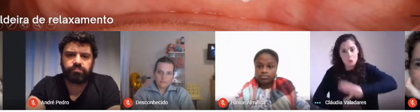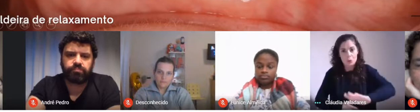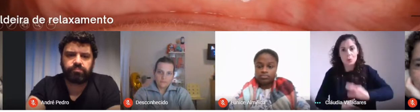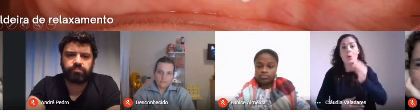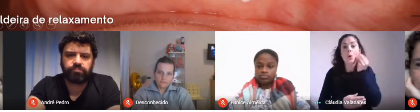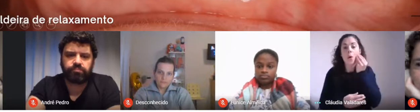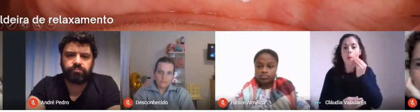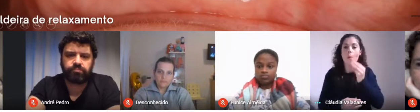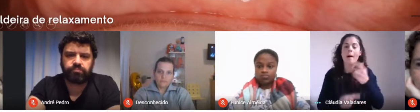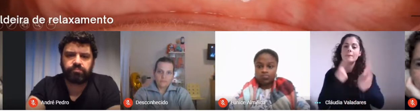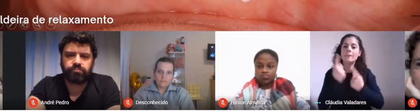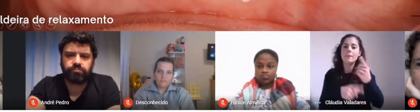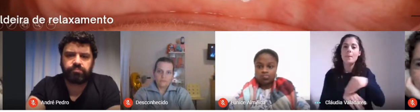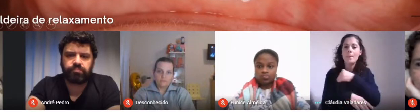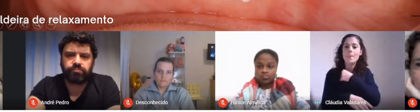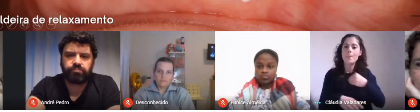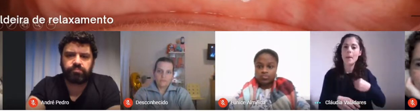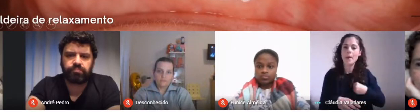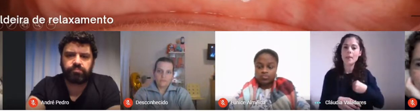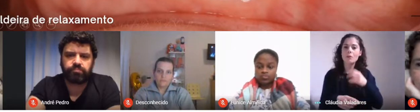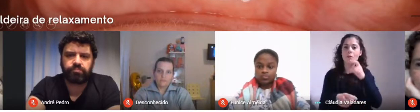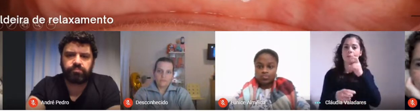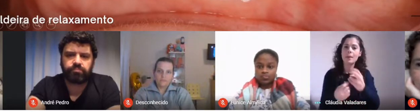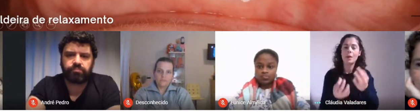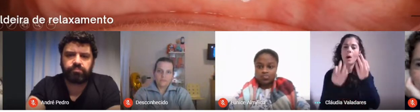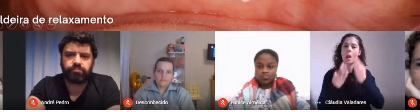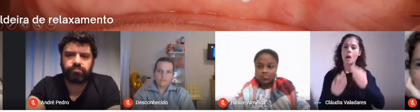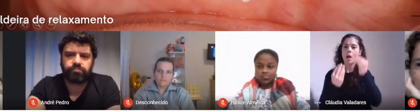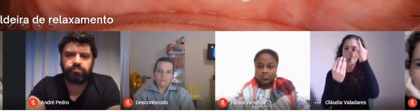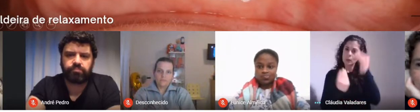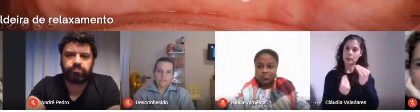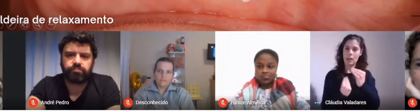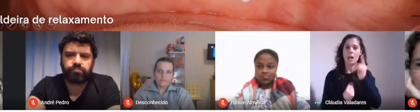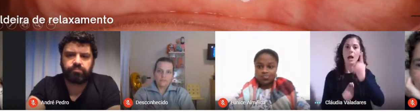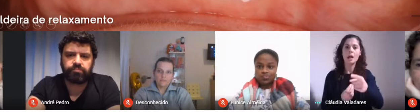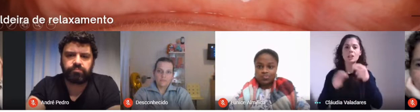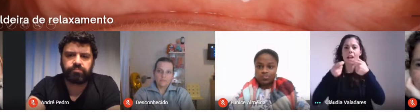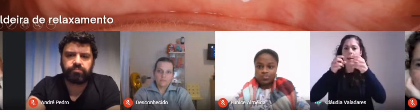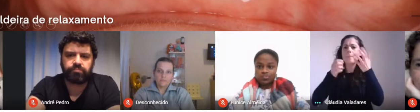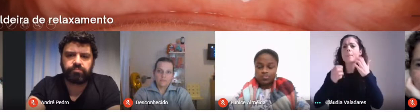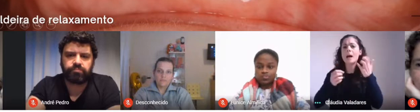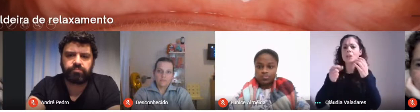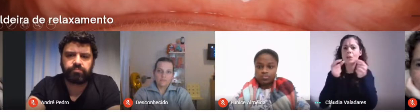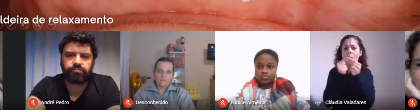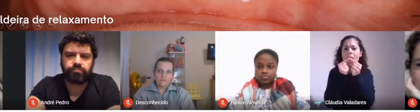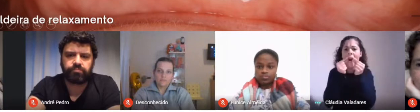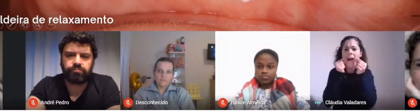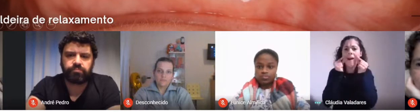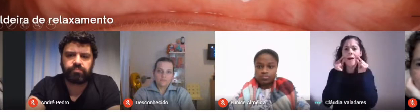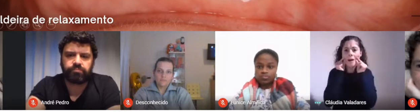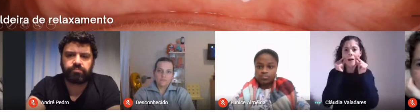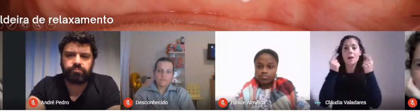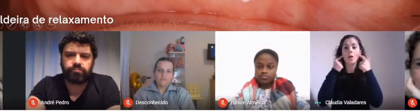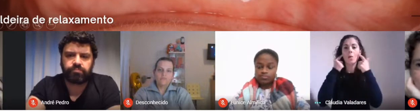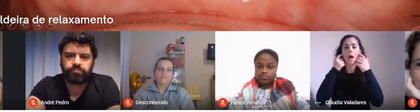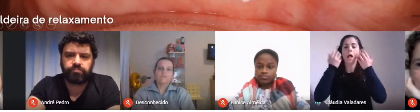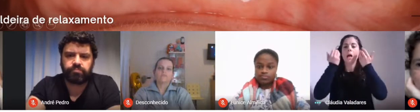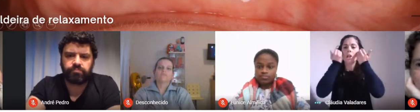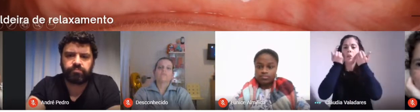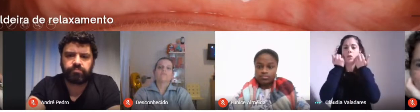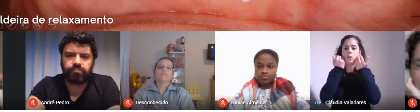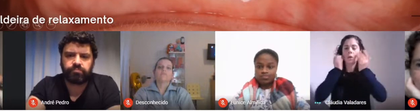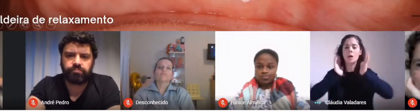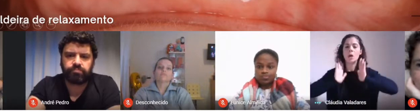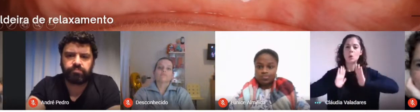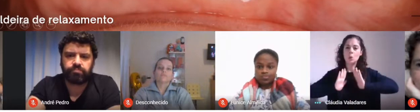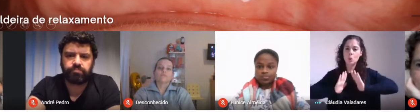é utilizar então uma moldeira de relaxamento que faz com que os músculos relaxem e que os dentes